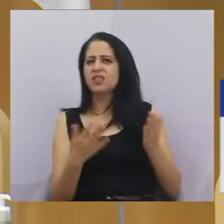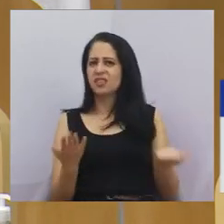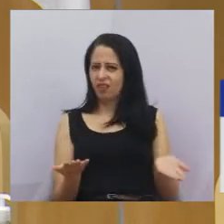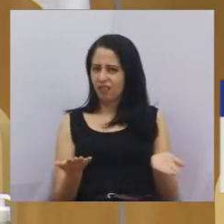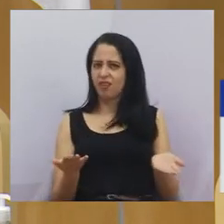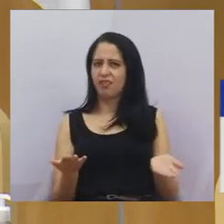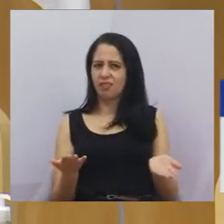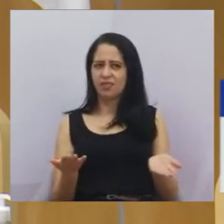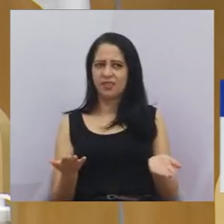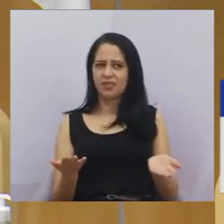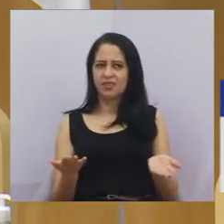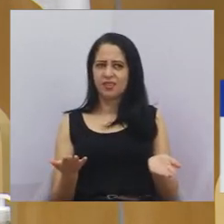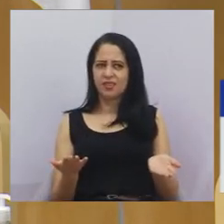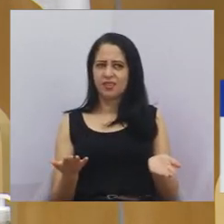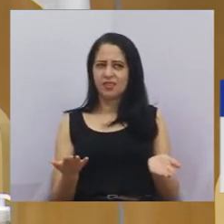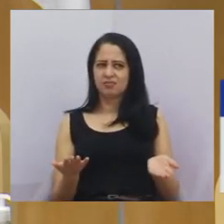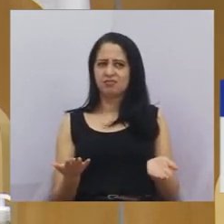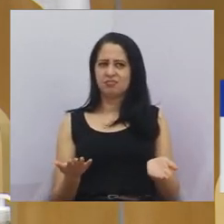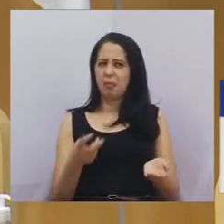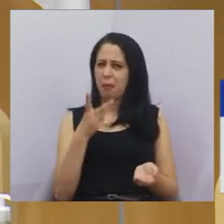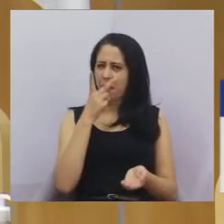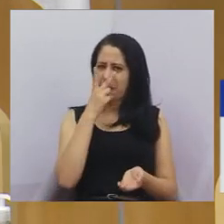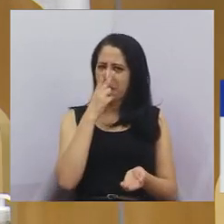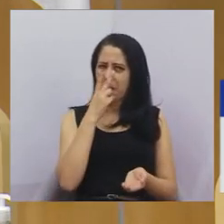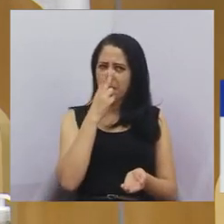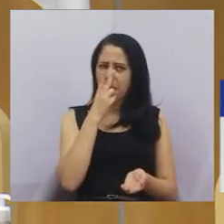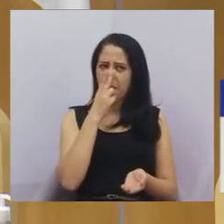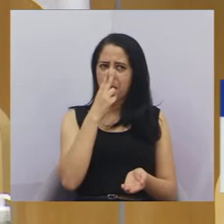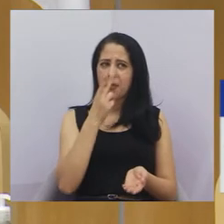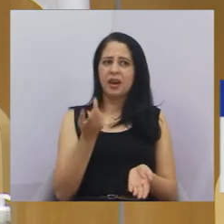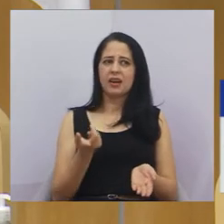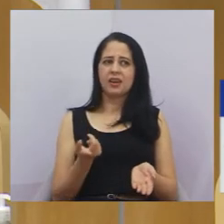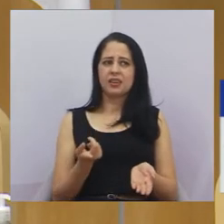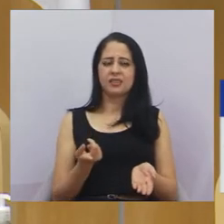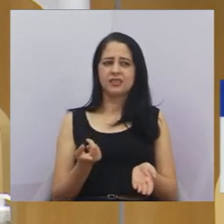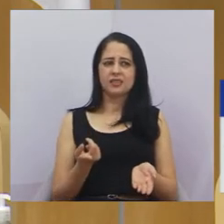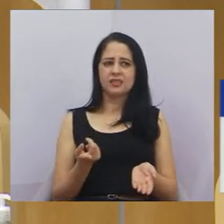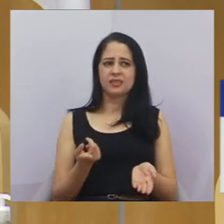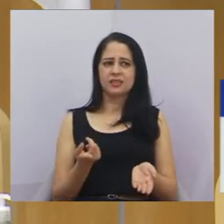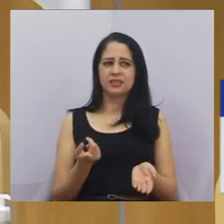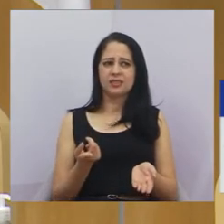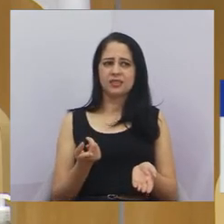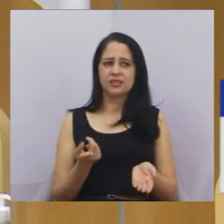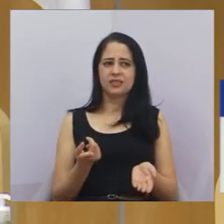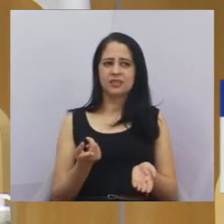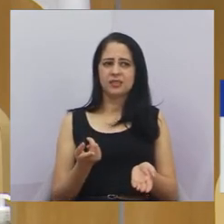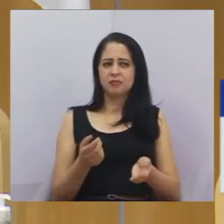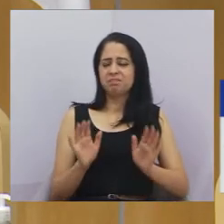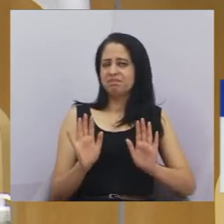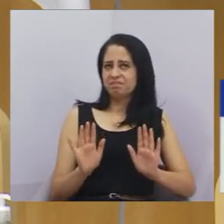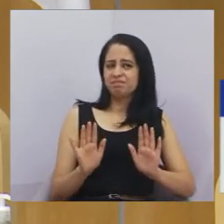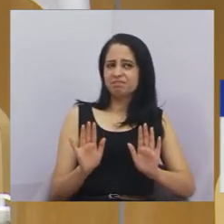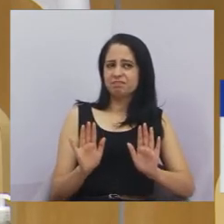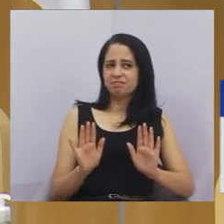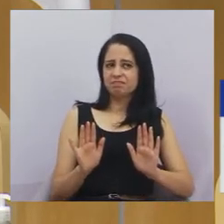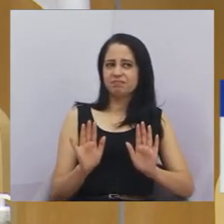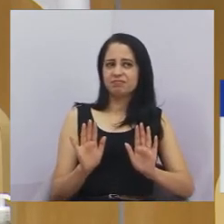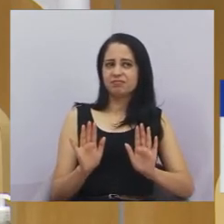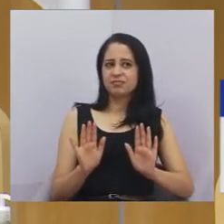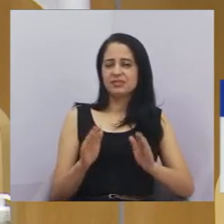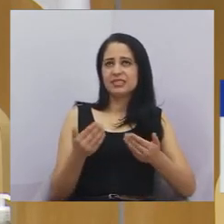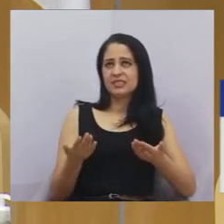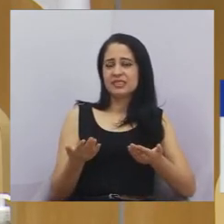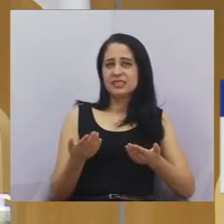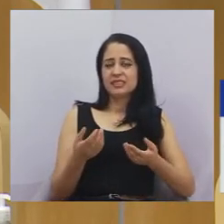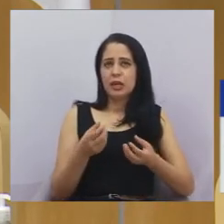eu acho que soa para mim assim como uma espécie de, vamos dizer, não quero ser